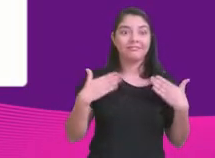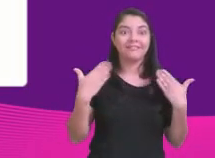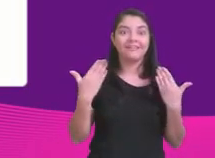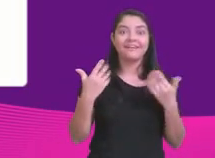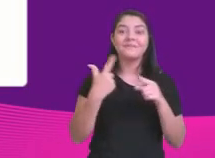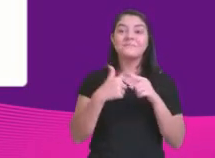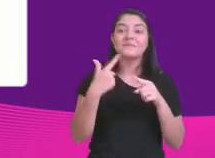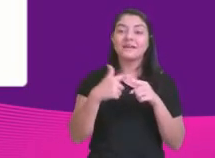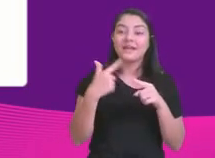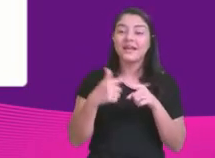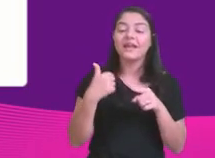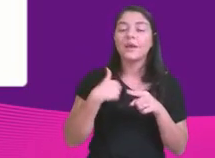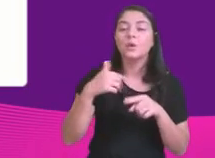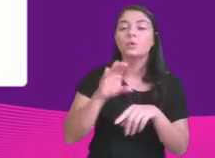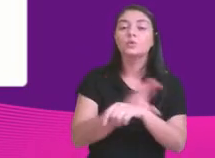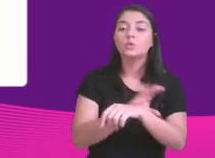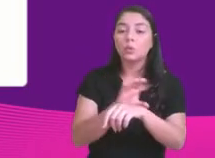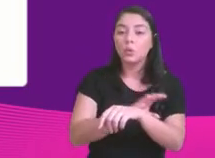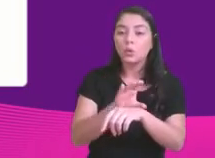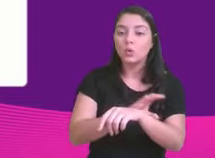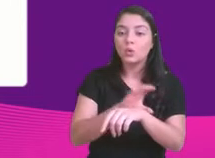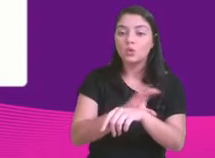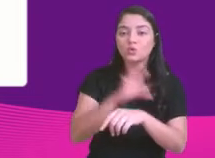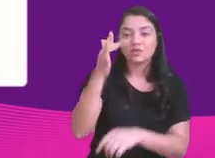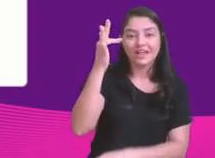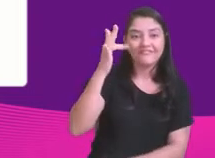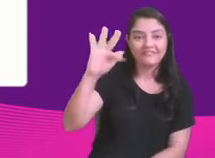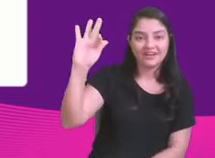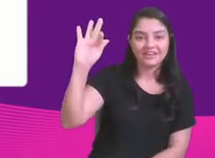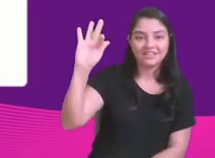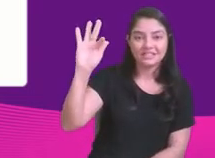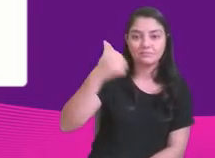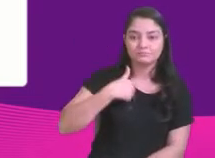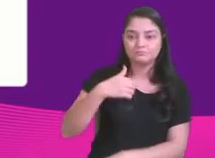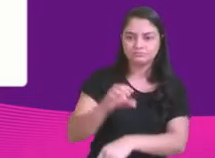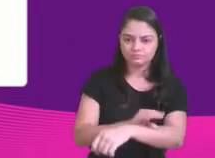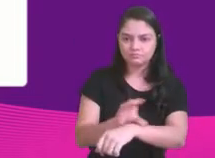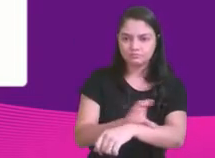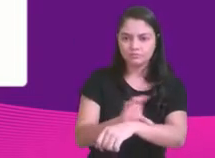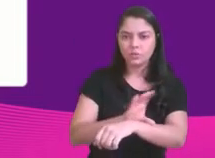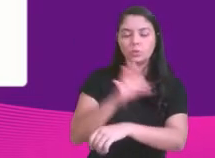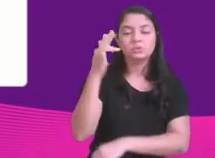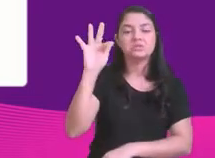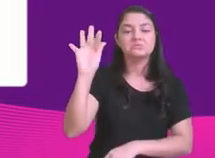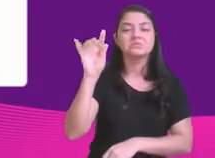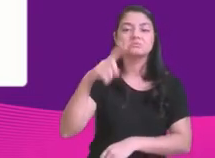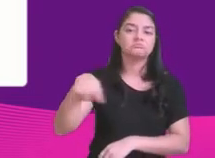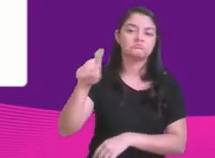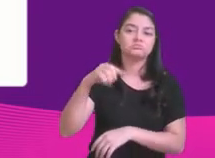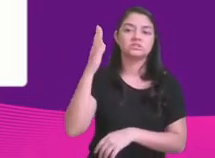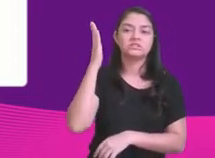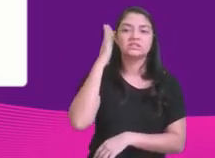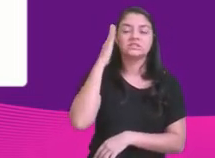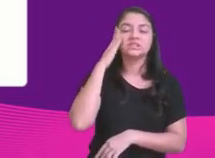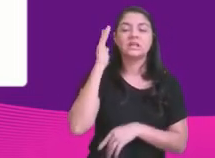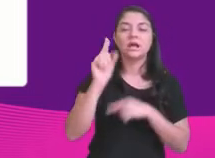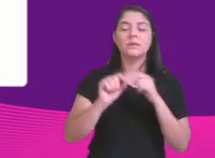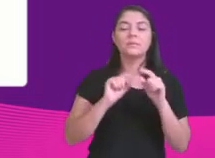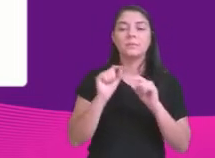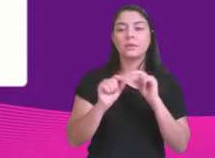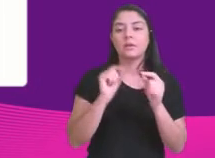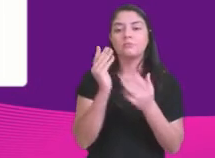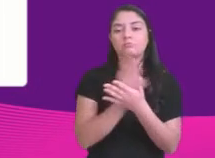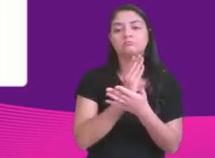também de um curso na França, do IRCAD, no qual os senhores sabem que nós temos aqui no